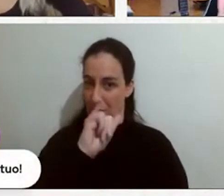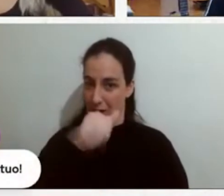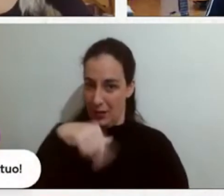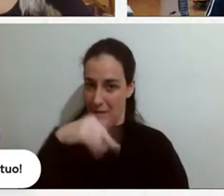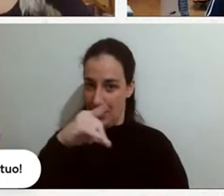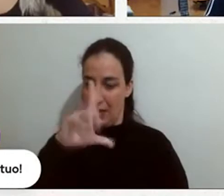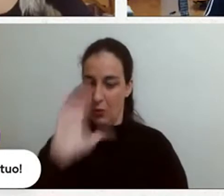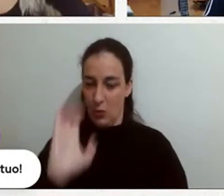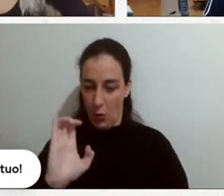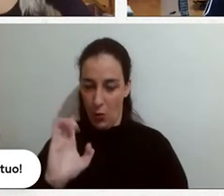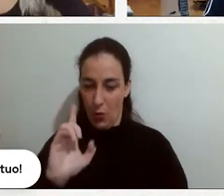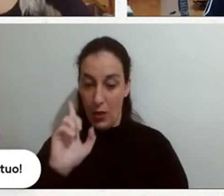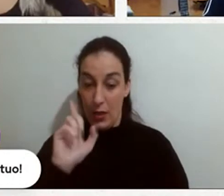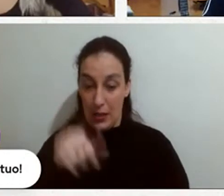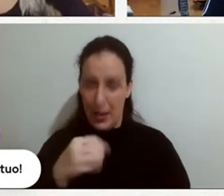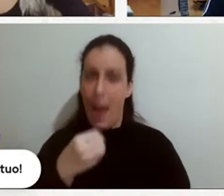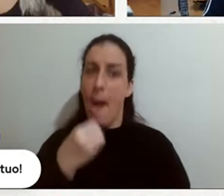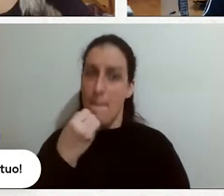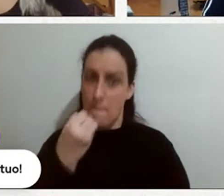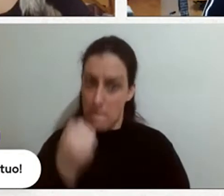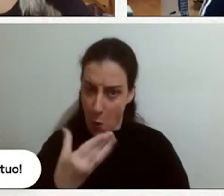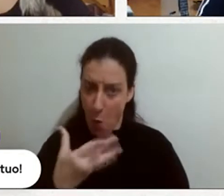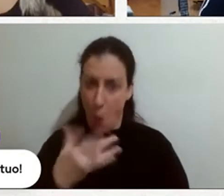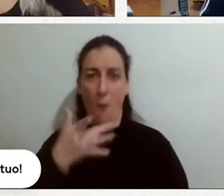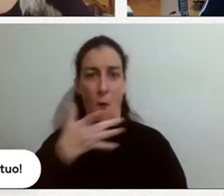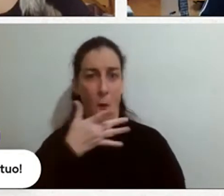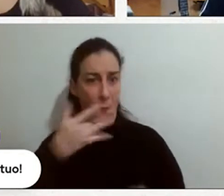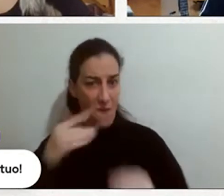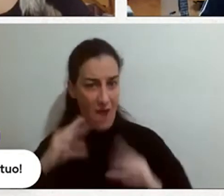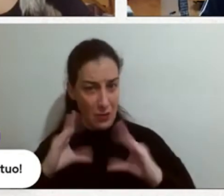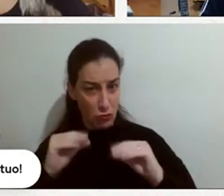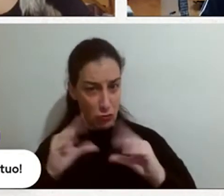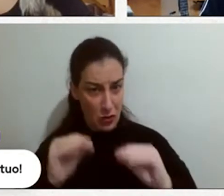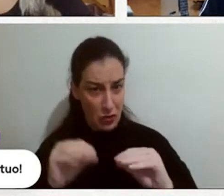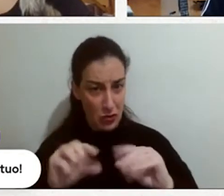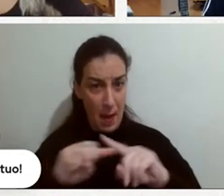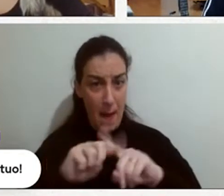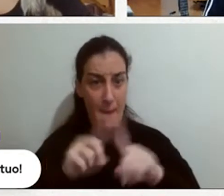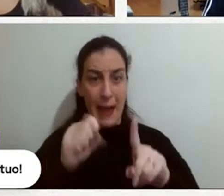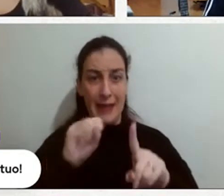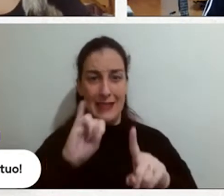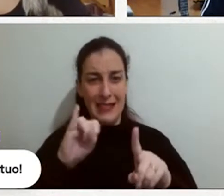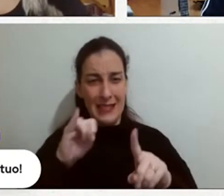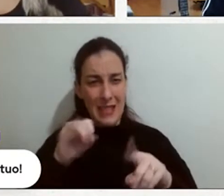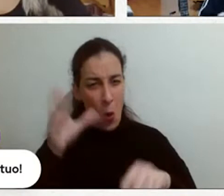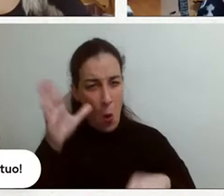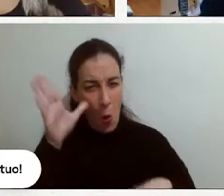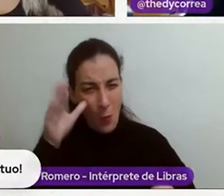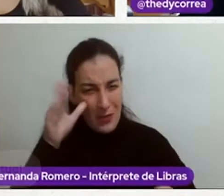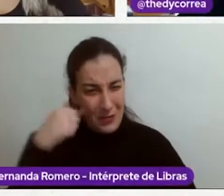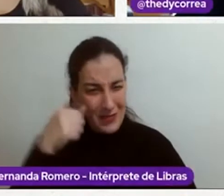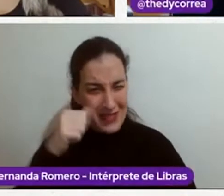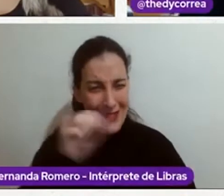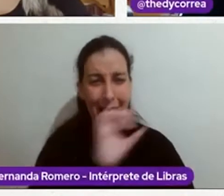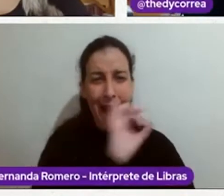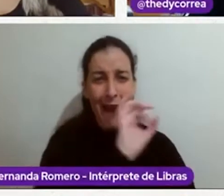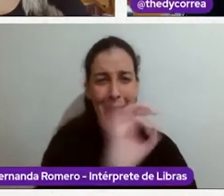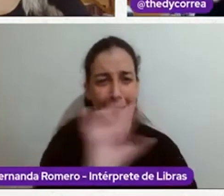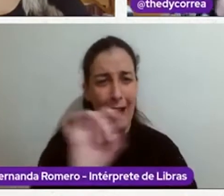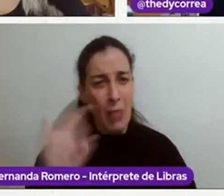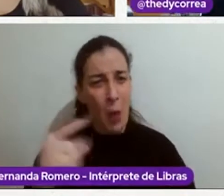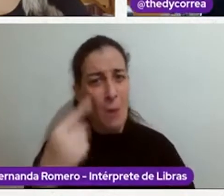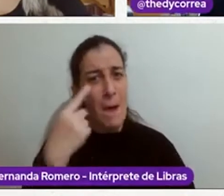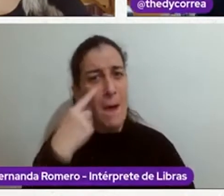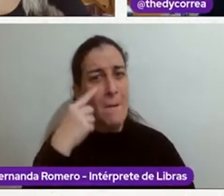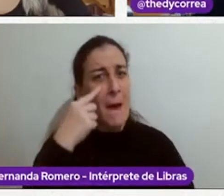super prático, assim, né? Mas quando são anotações, tu teria que entrar em cada uma delas para ver qual é aquela que tu